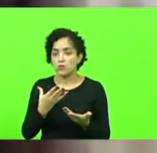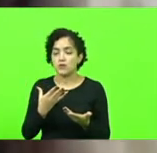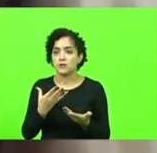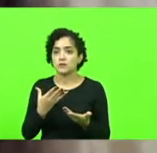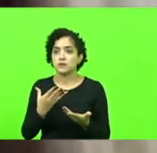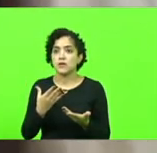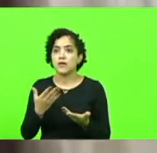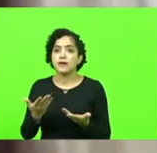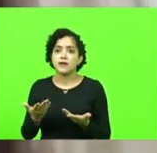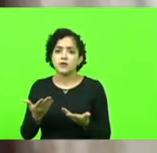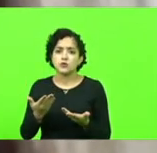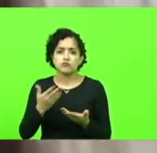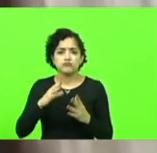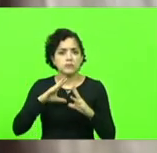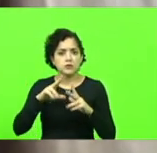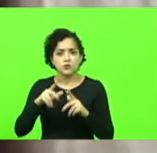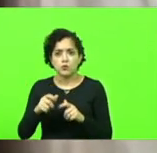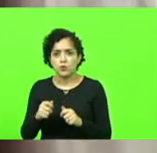as entidades.